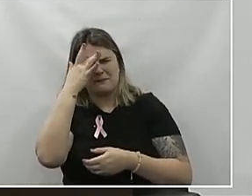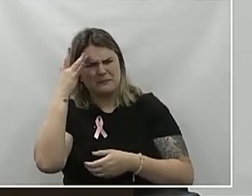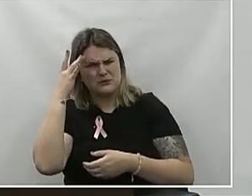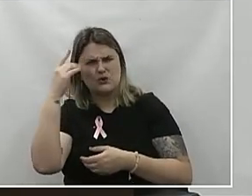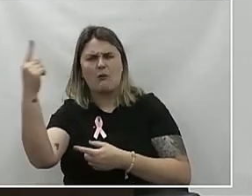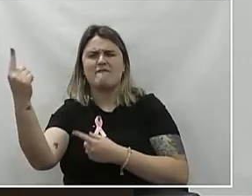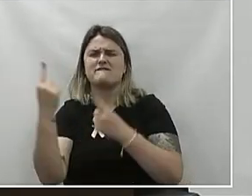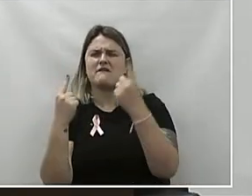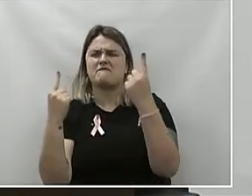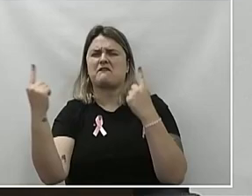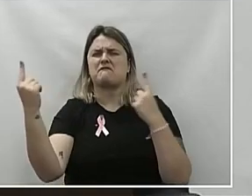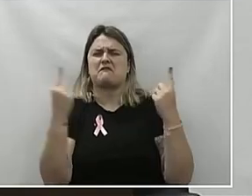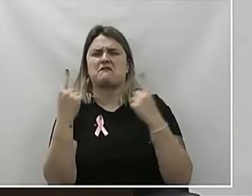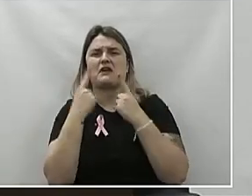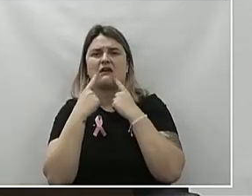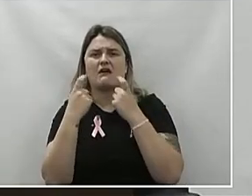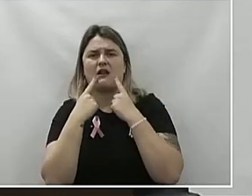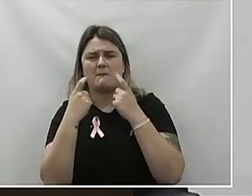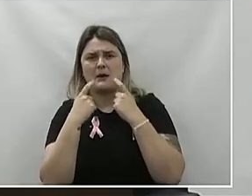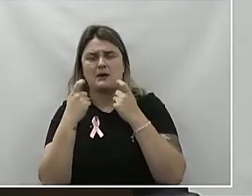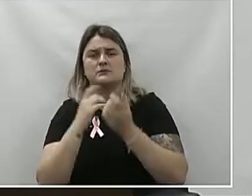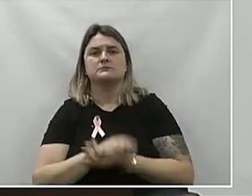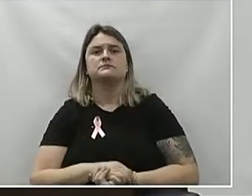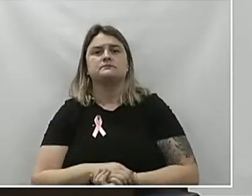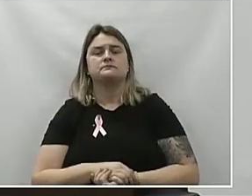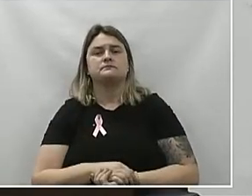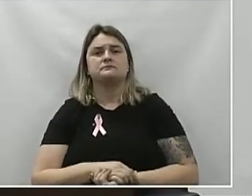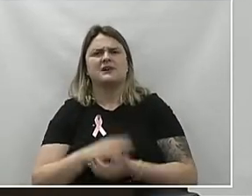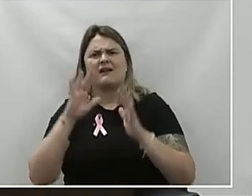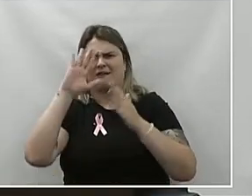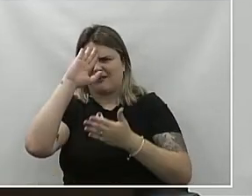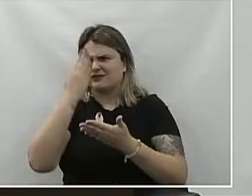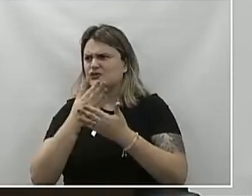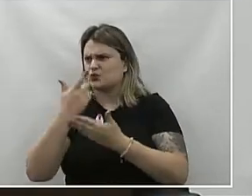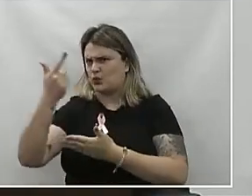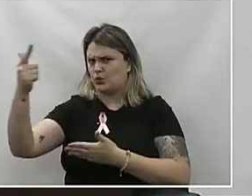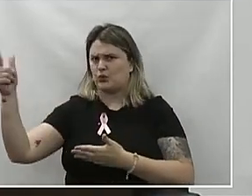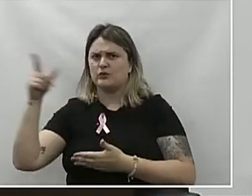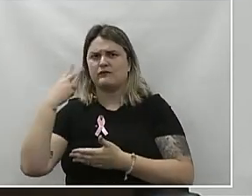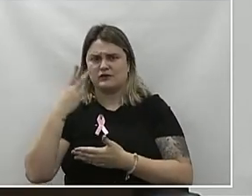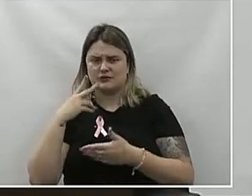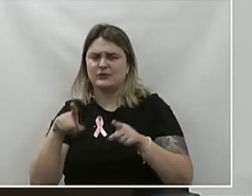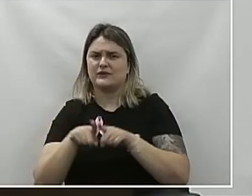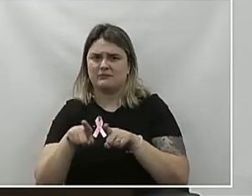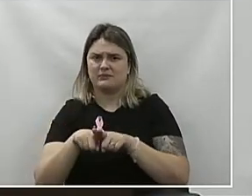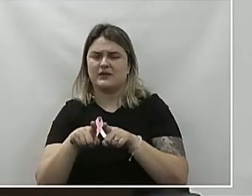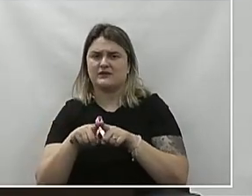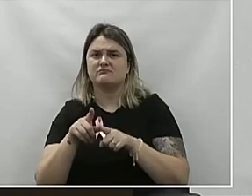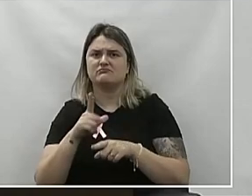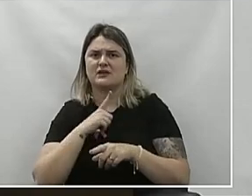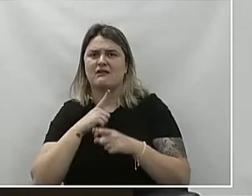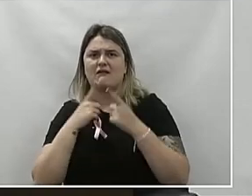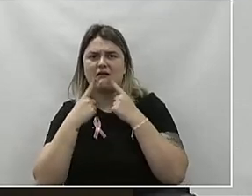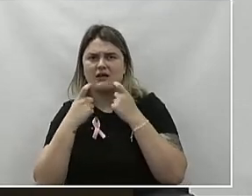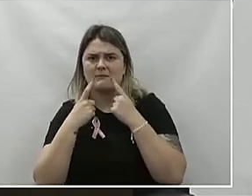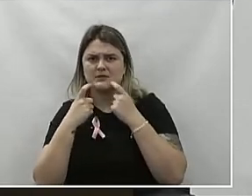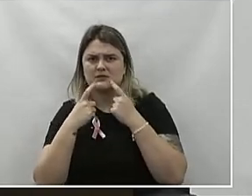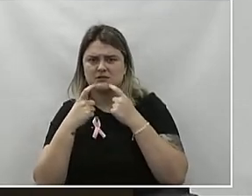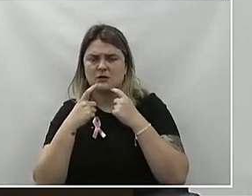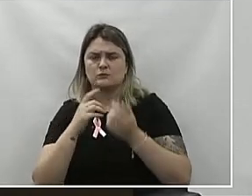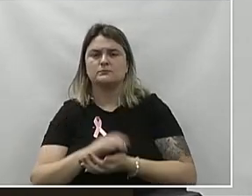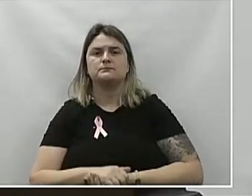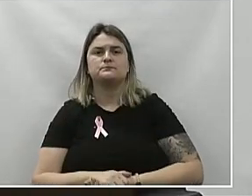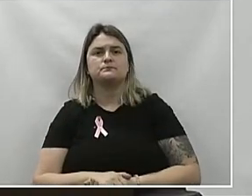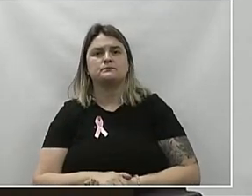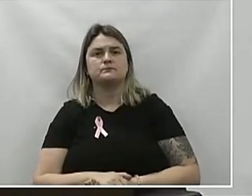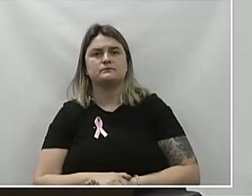Vereador Pires foi procurado Vereador Anderson foi procurado e acredito que os demais vereadores também já foram procurados em suas regiões ou até mesmo lá